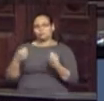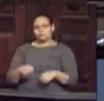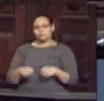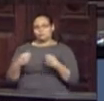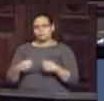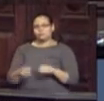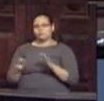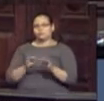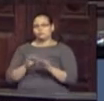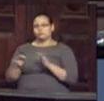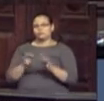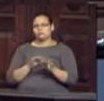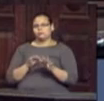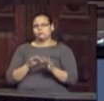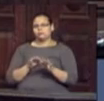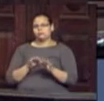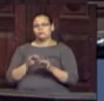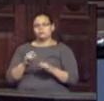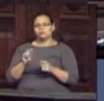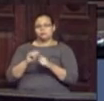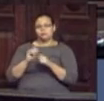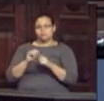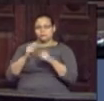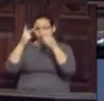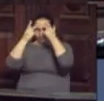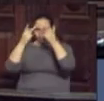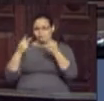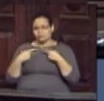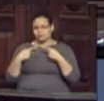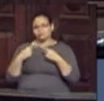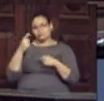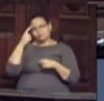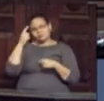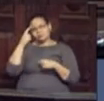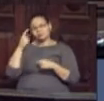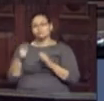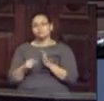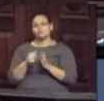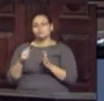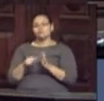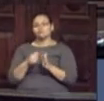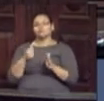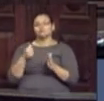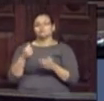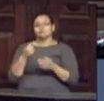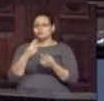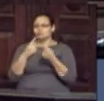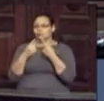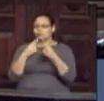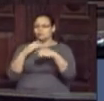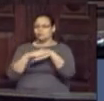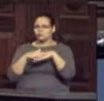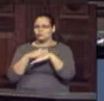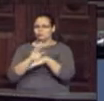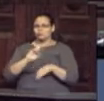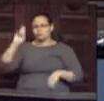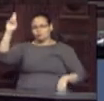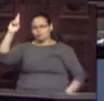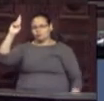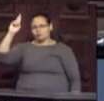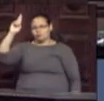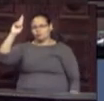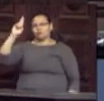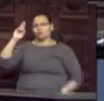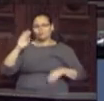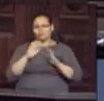ser humanizado, precisa ser feito com a mediação do diálogo entre a autoridade que planeja, as direções